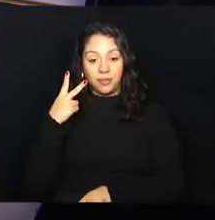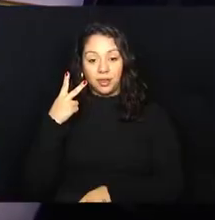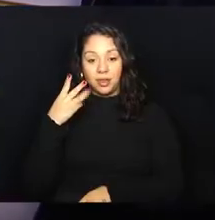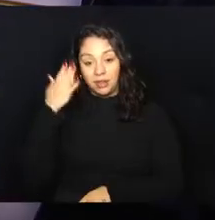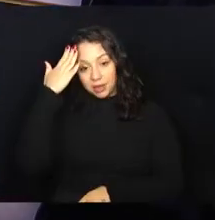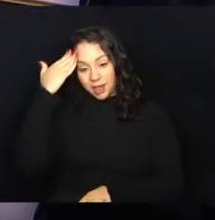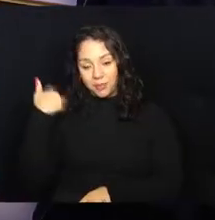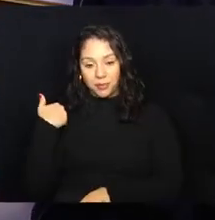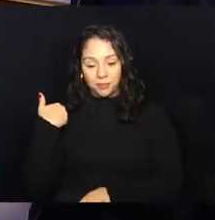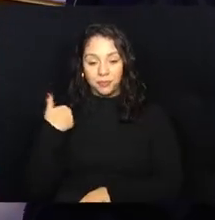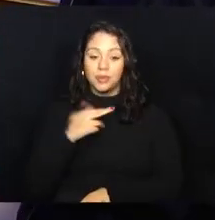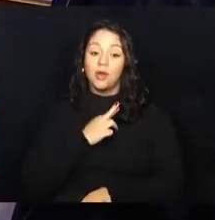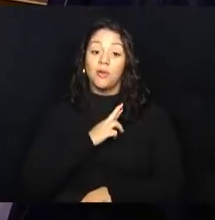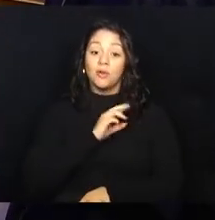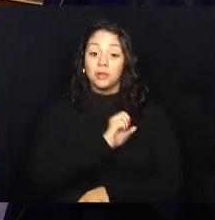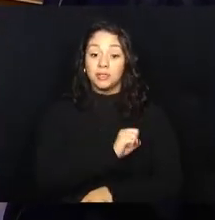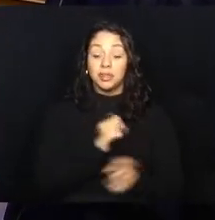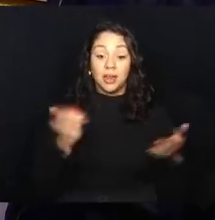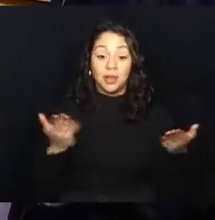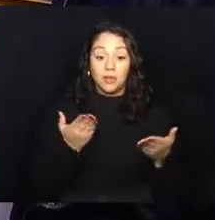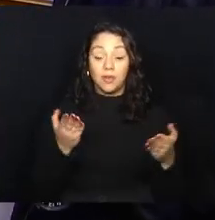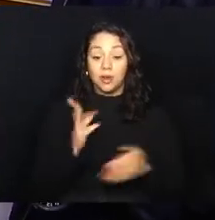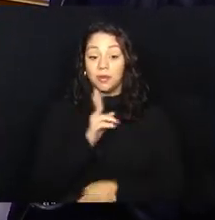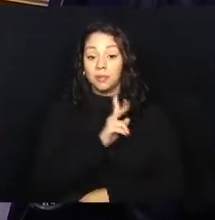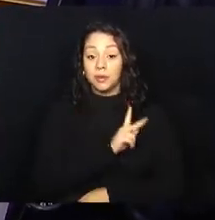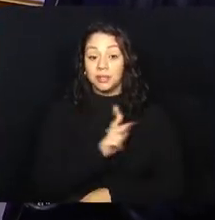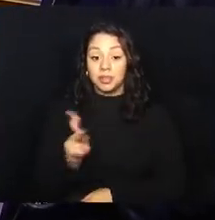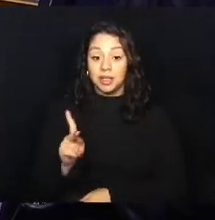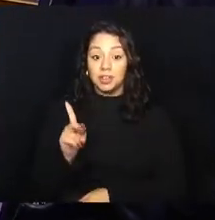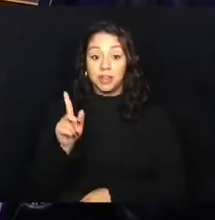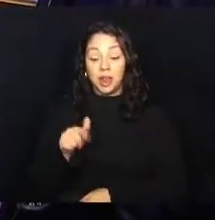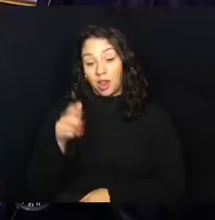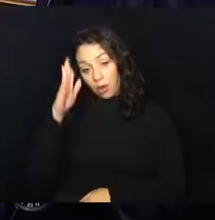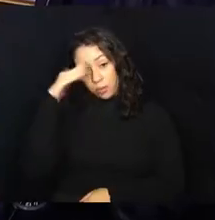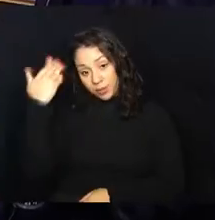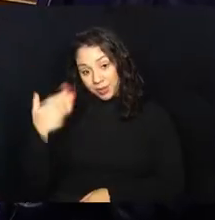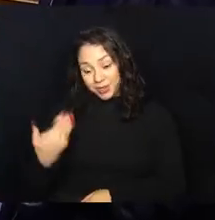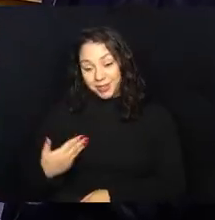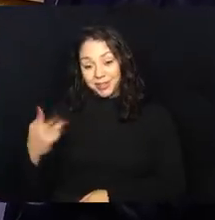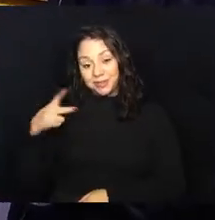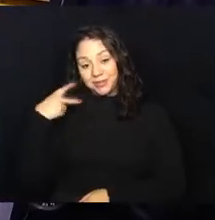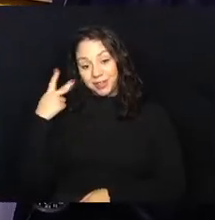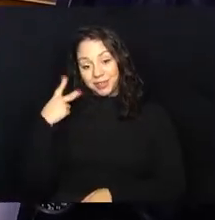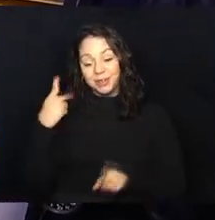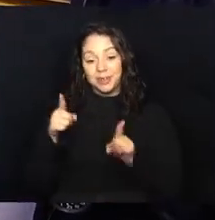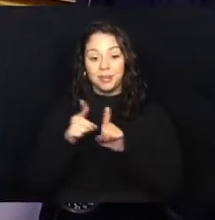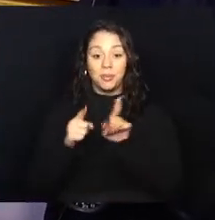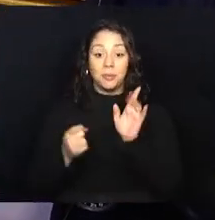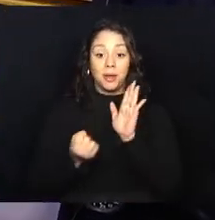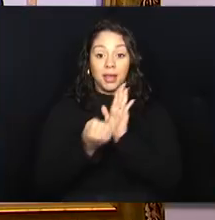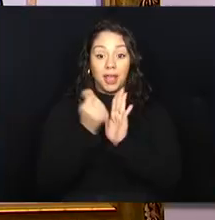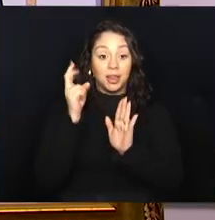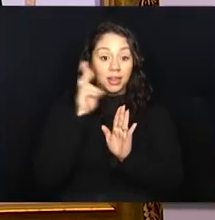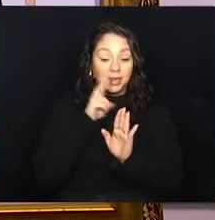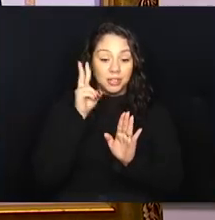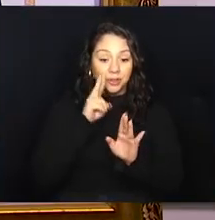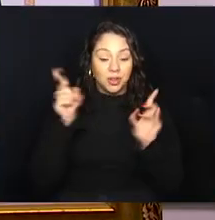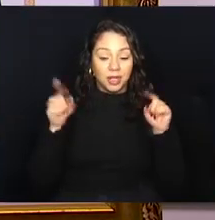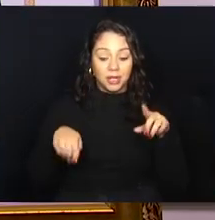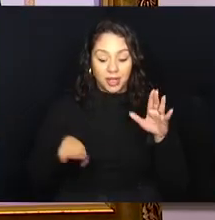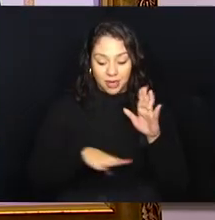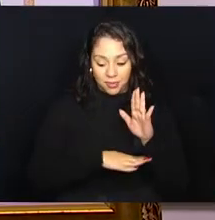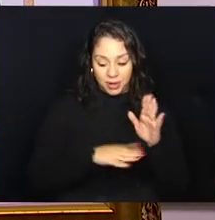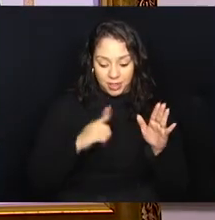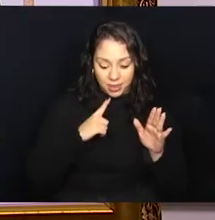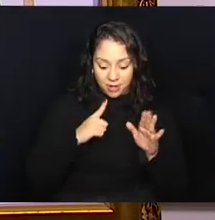Luiz Rossini atual presidente da Câmara ressaltou que além de homenagear o vereador e marcar na história da